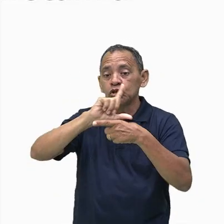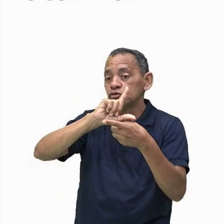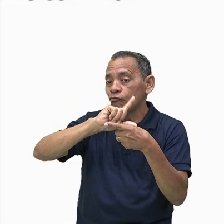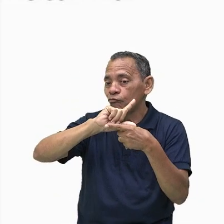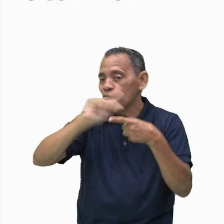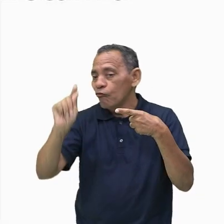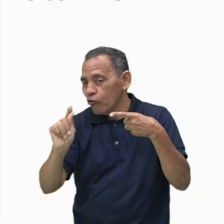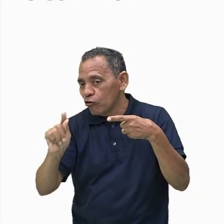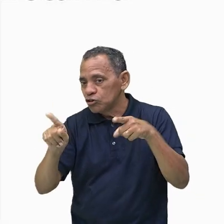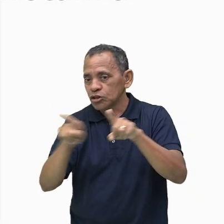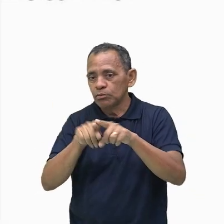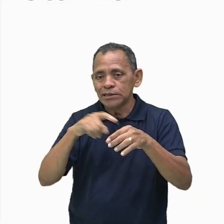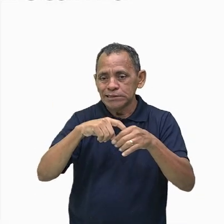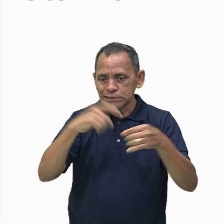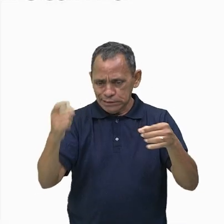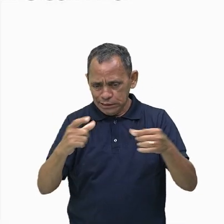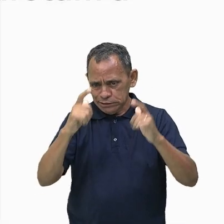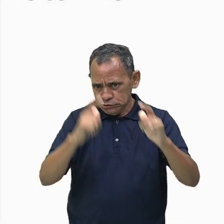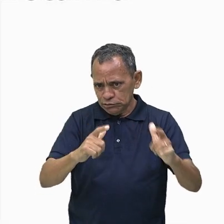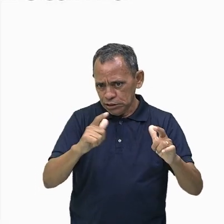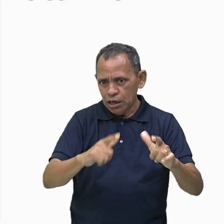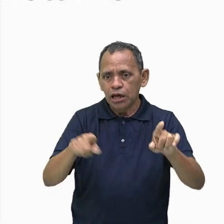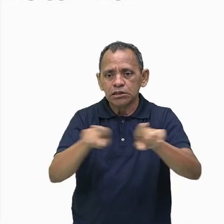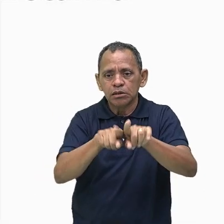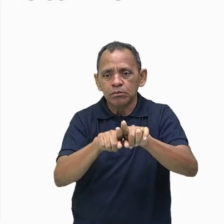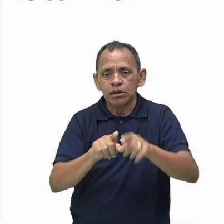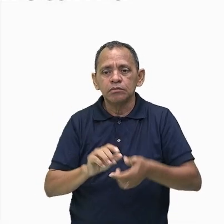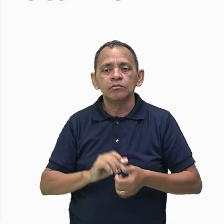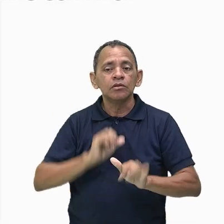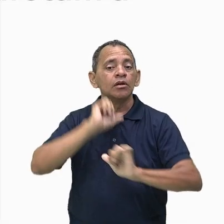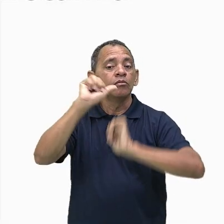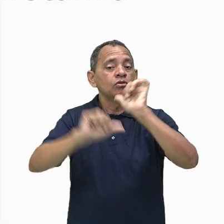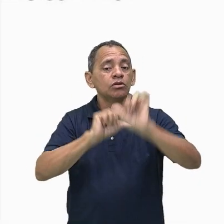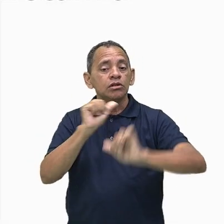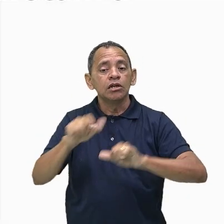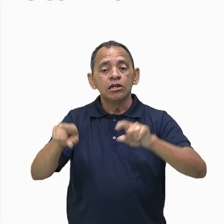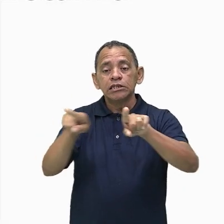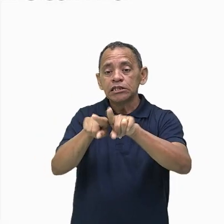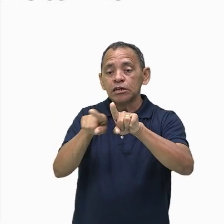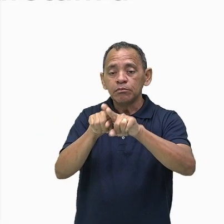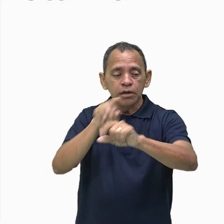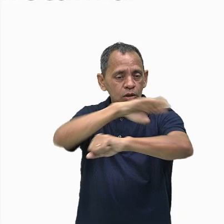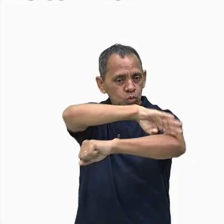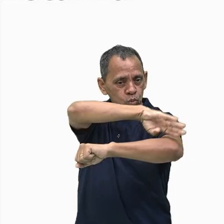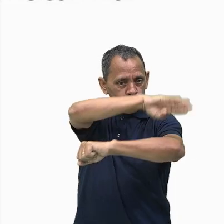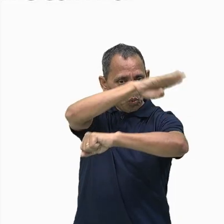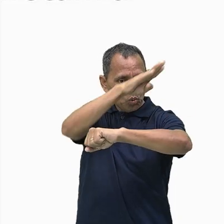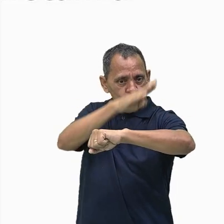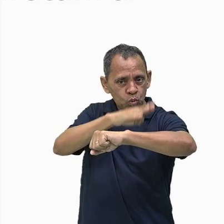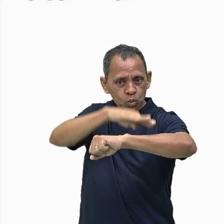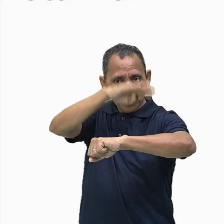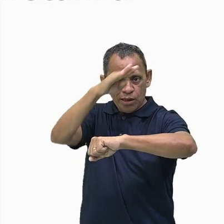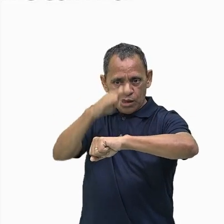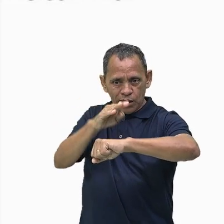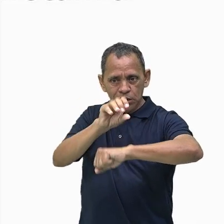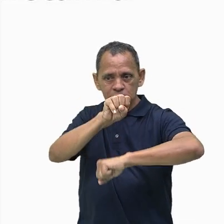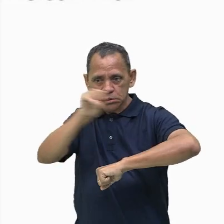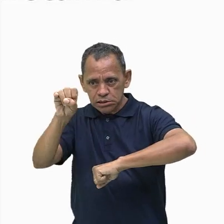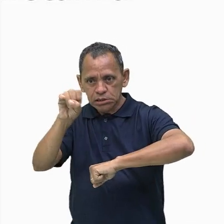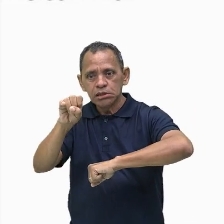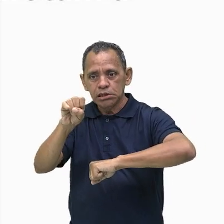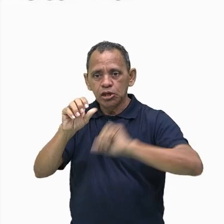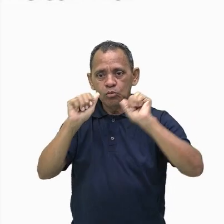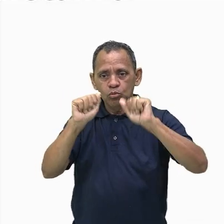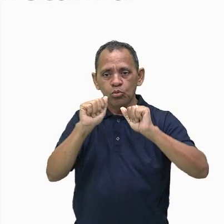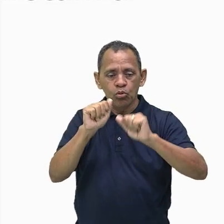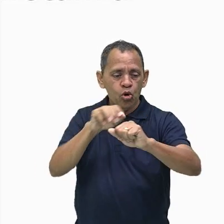entre outras situações. Também vai ocorrer alteração do relevo, dependendo ali se for uma área onde pode ser